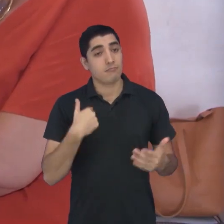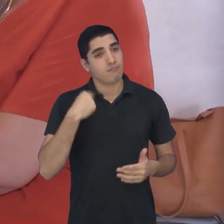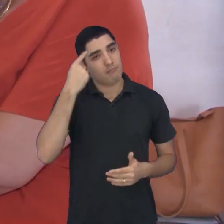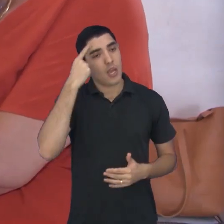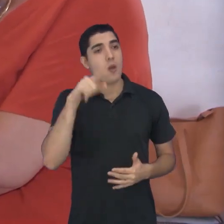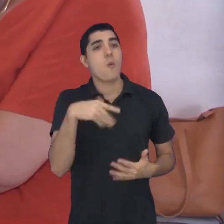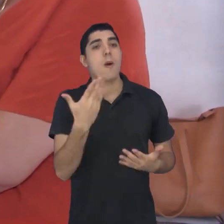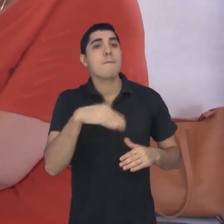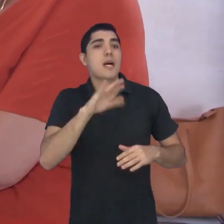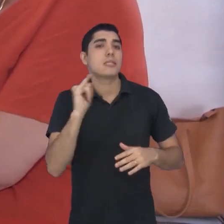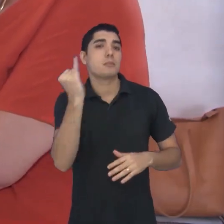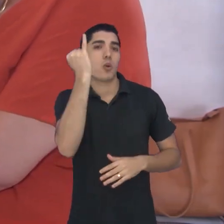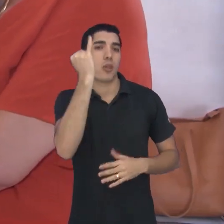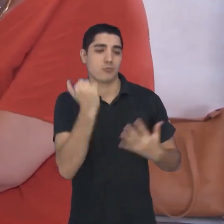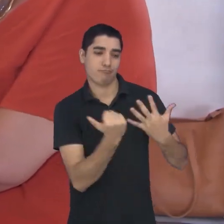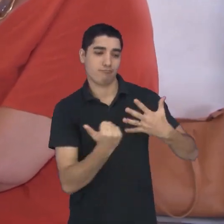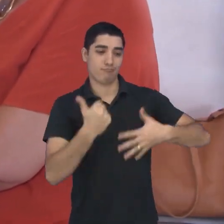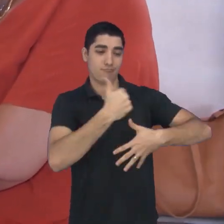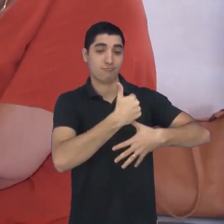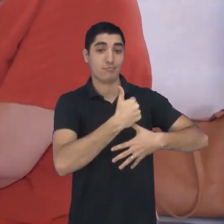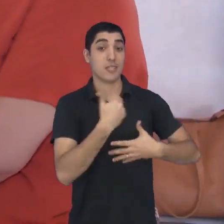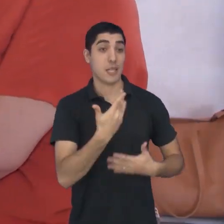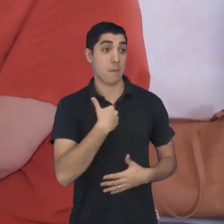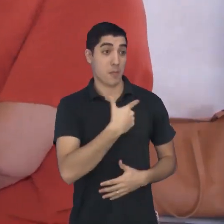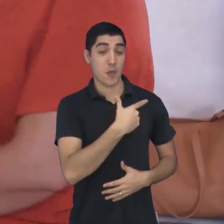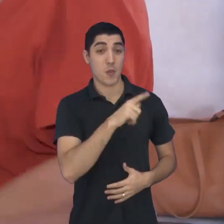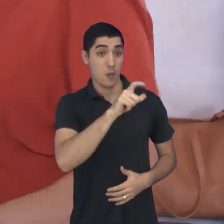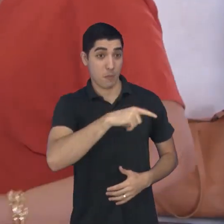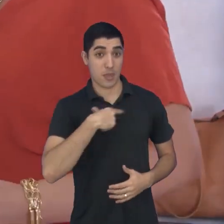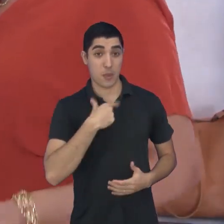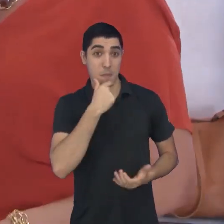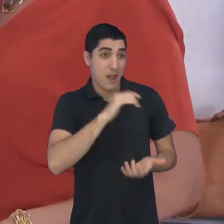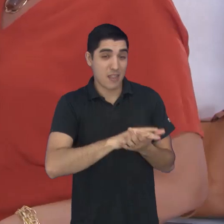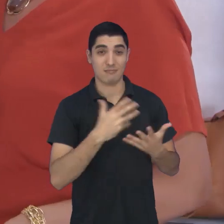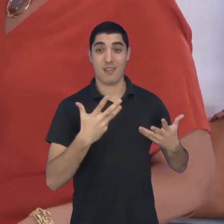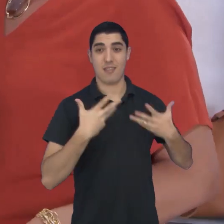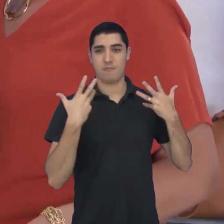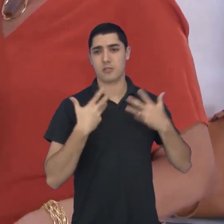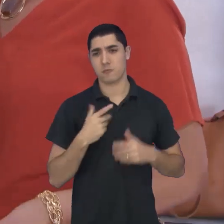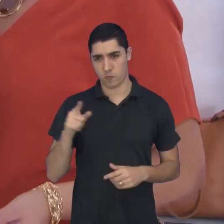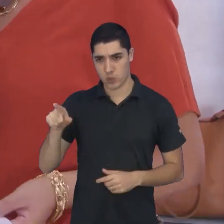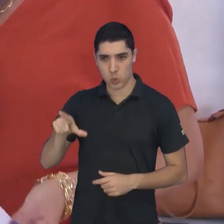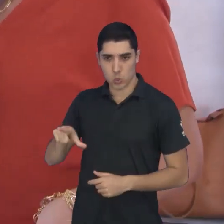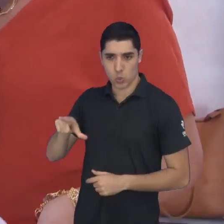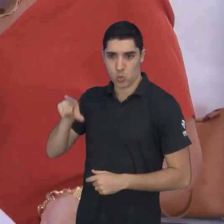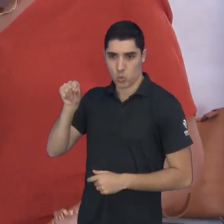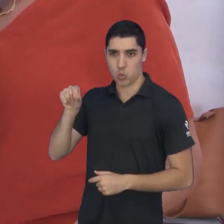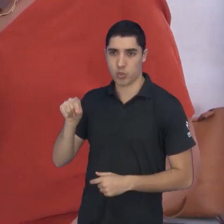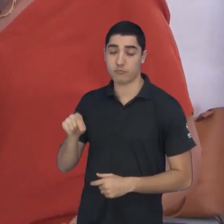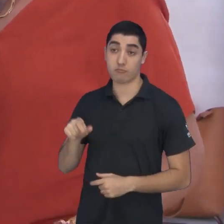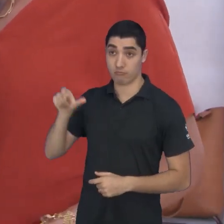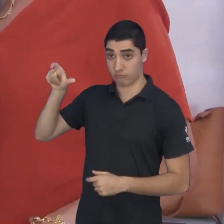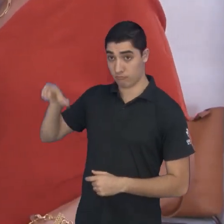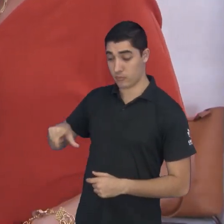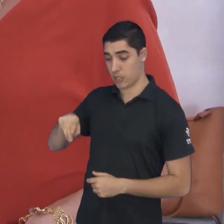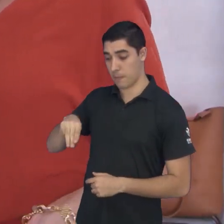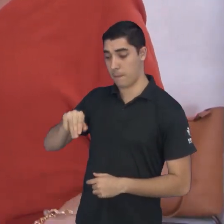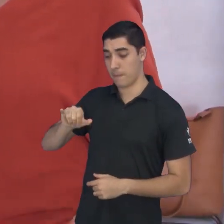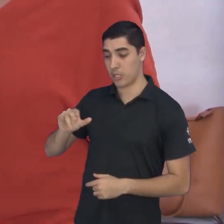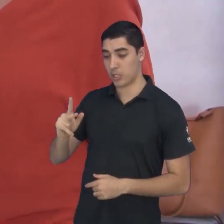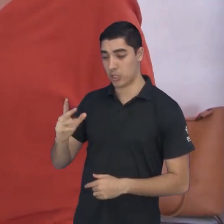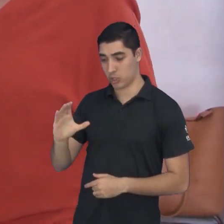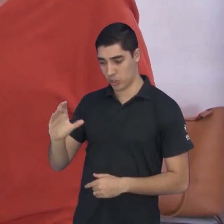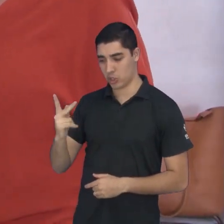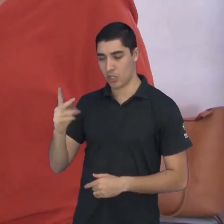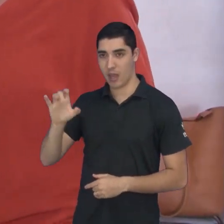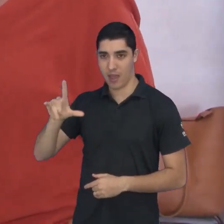prioridade. E, nossa, para eles foi uma alegria quando eu decidi isso, foi uma alegria total. Foi uma escolha sua, né, Michele? A Michele escolheu. Algumas mulheres não